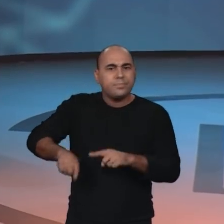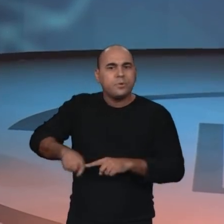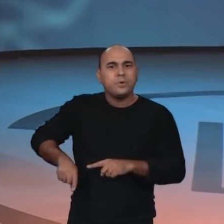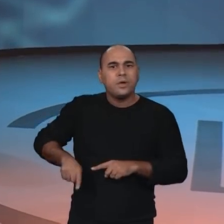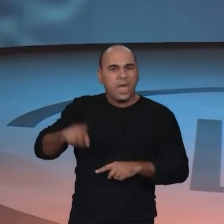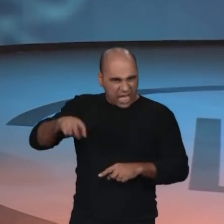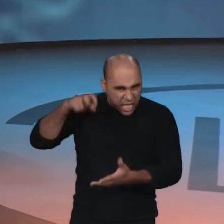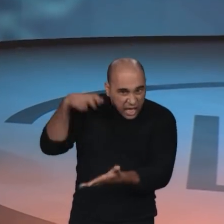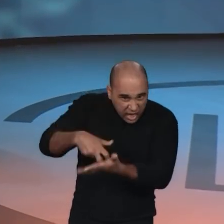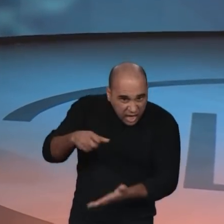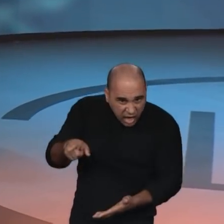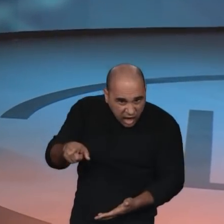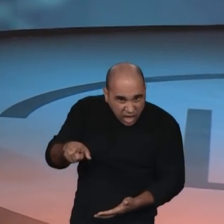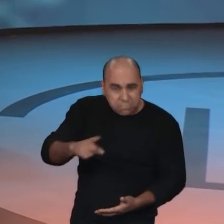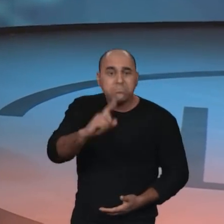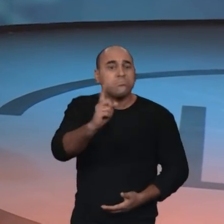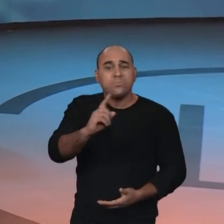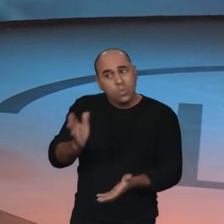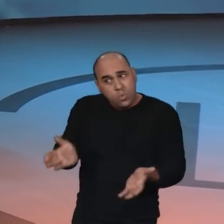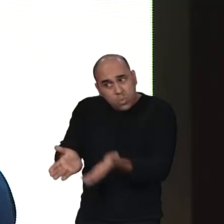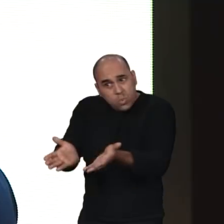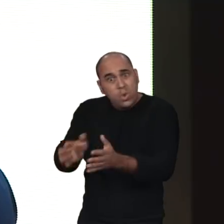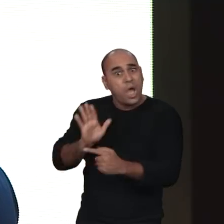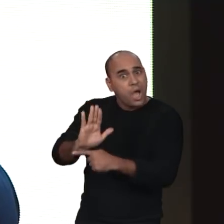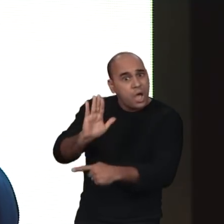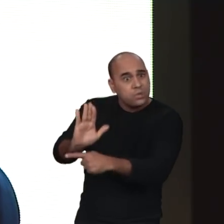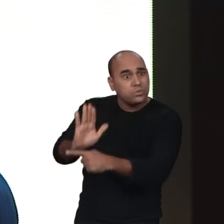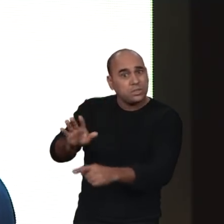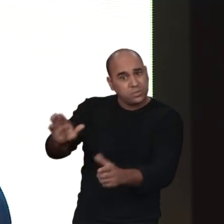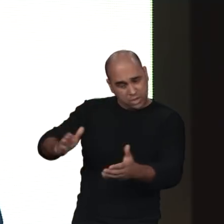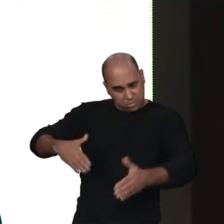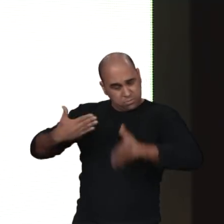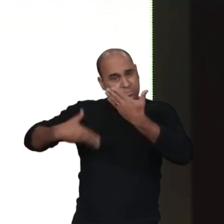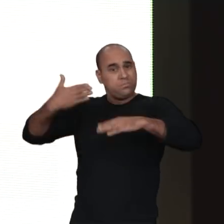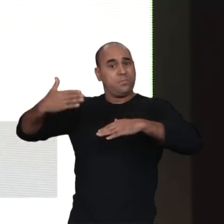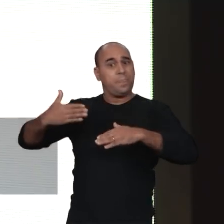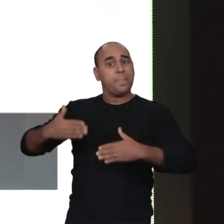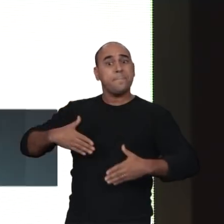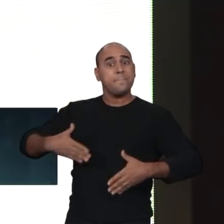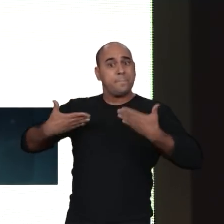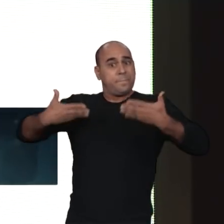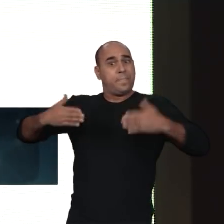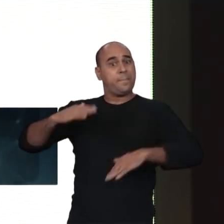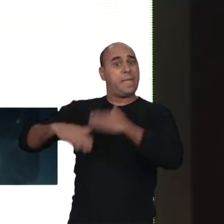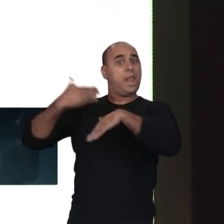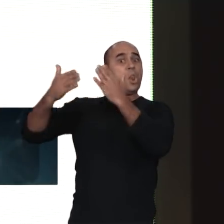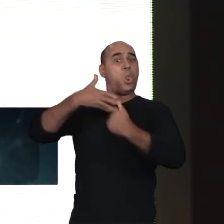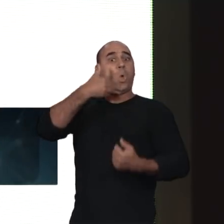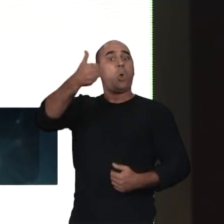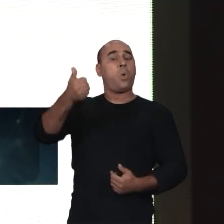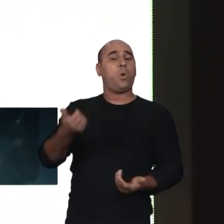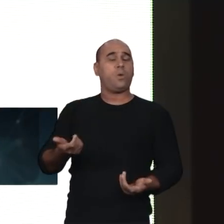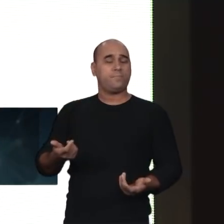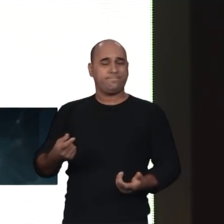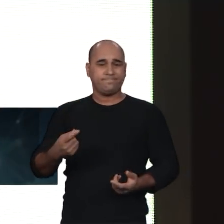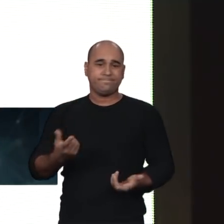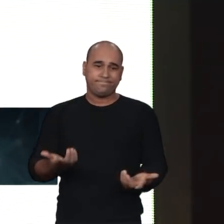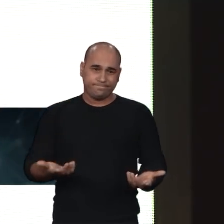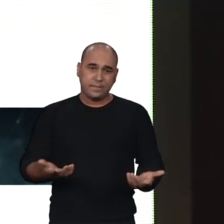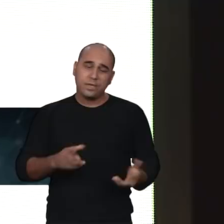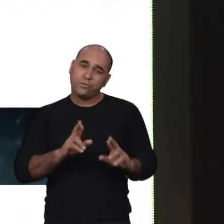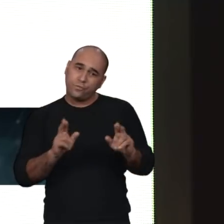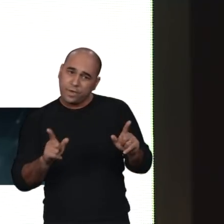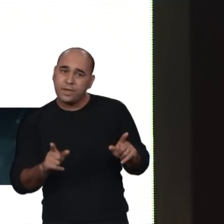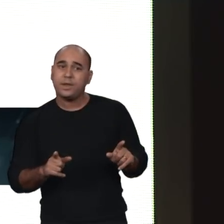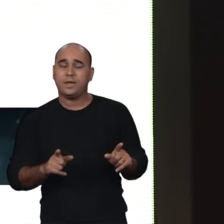um ato de alguém com uma lupa queimando formiguinhas apenas por um sadismo. Não, é diferente de um